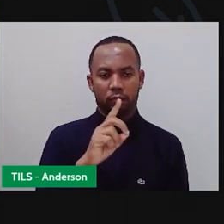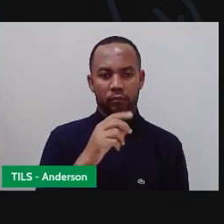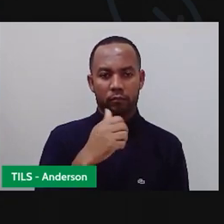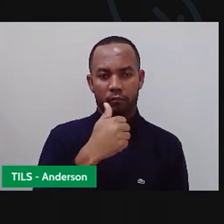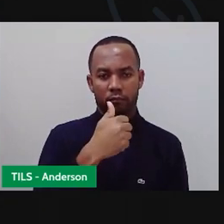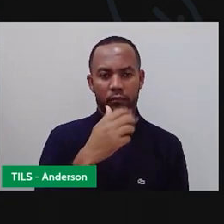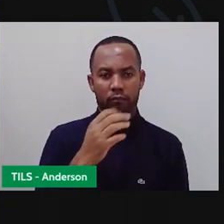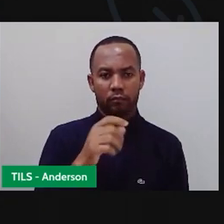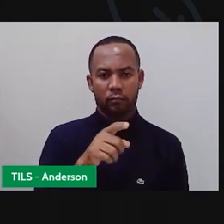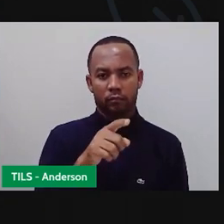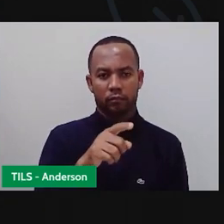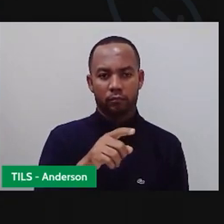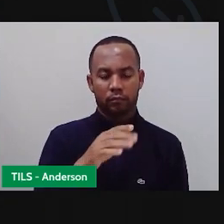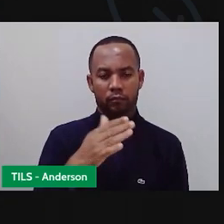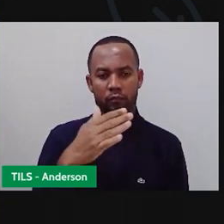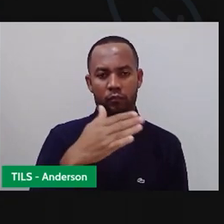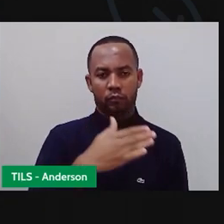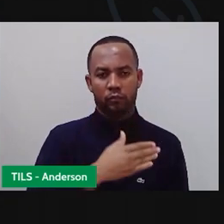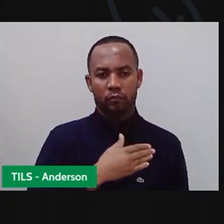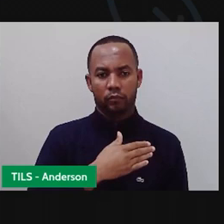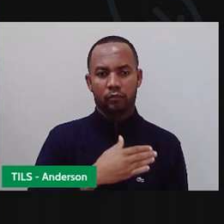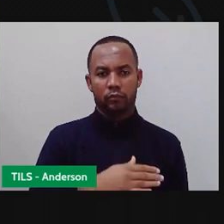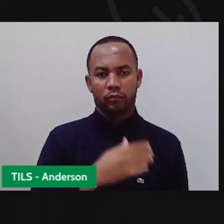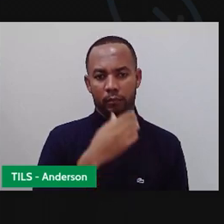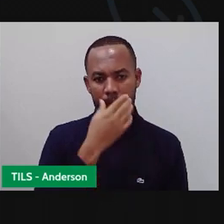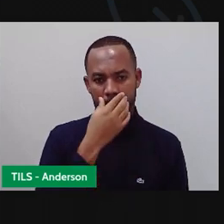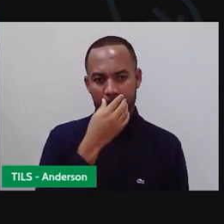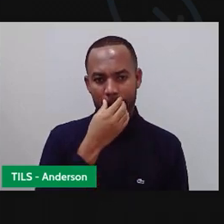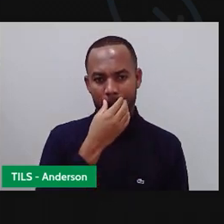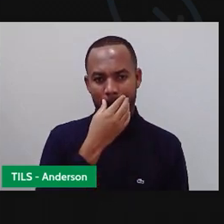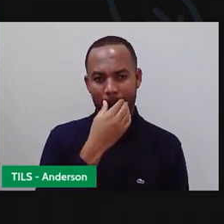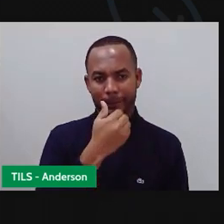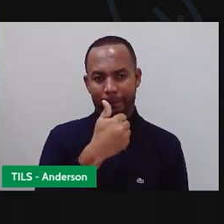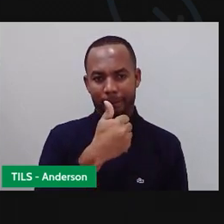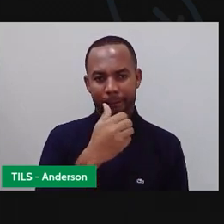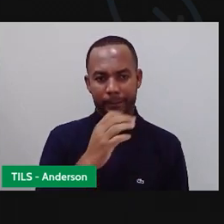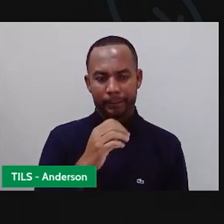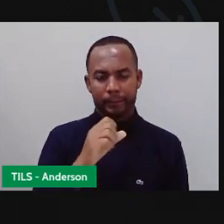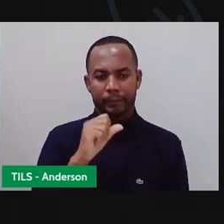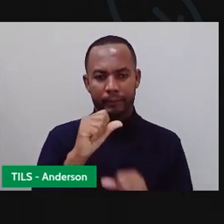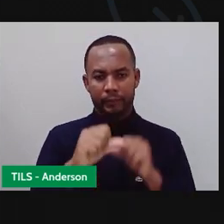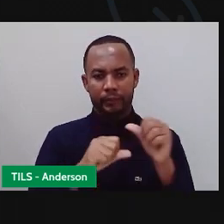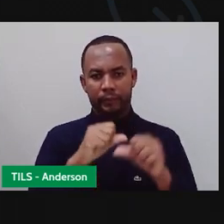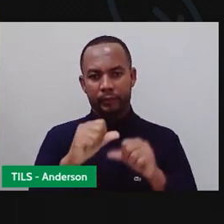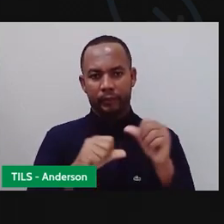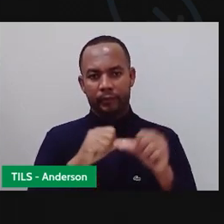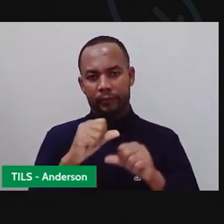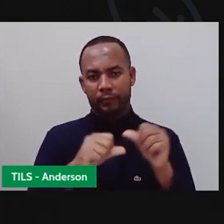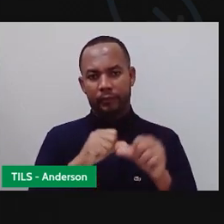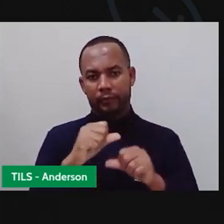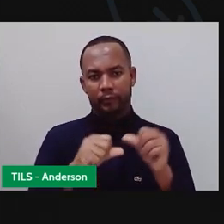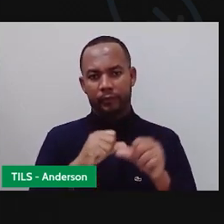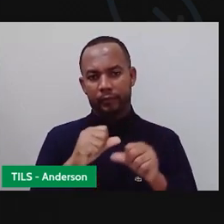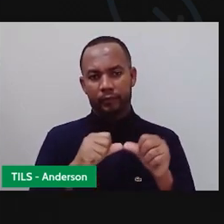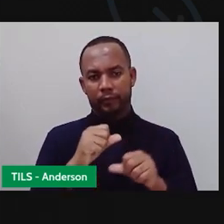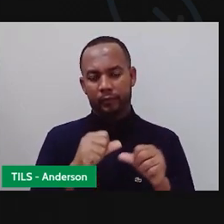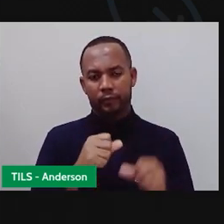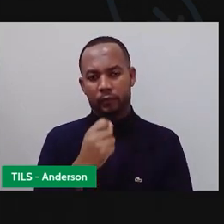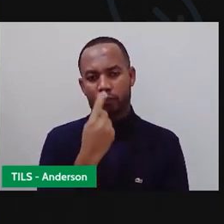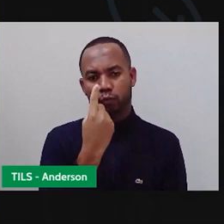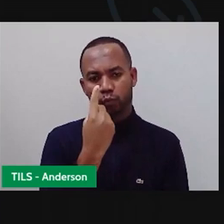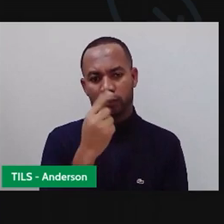10 então se eu tirar tudo isso aqui ó eu posso simplesmente mudar ela de casinha e acrescentar quanto